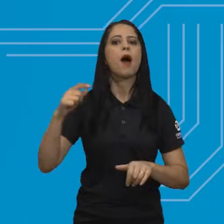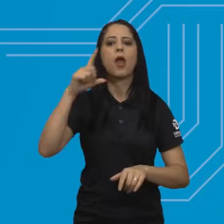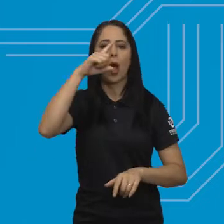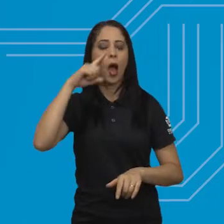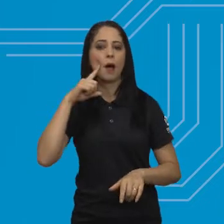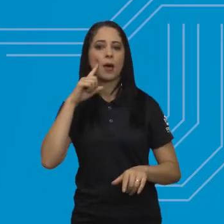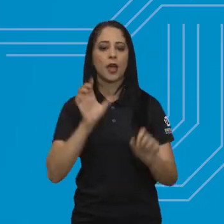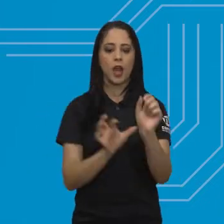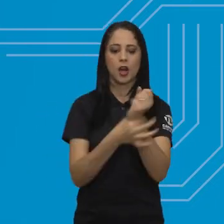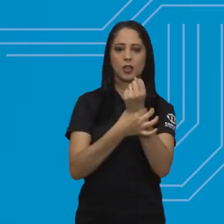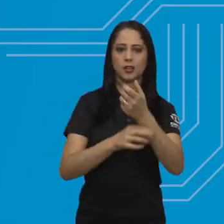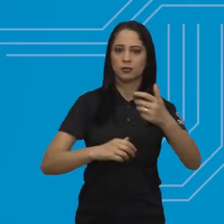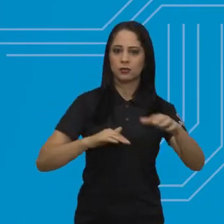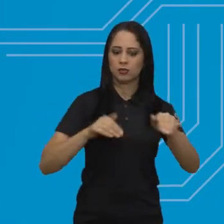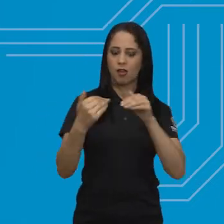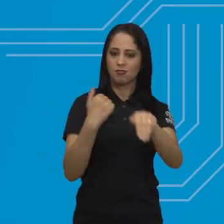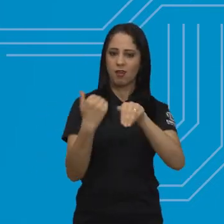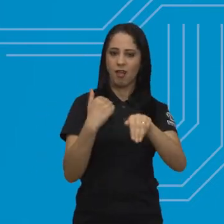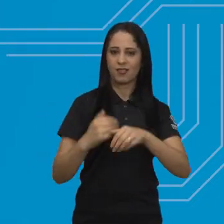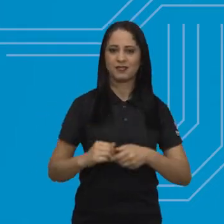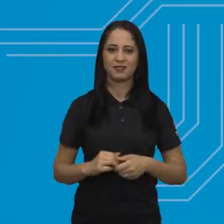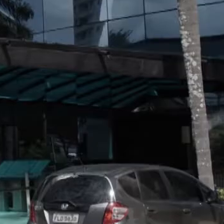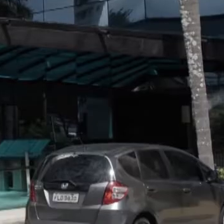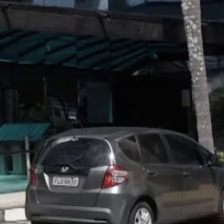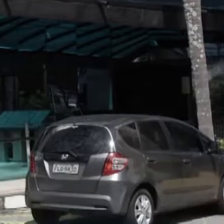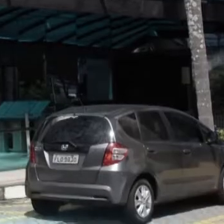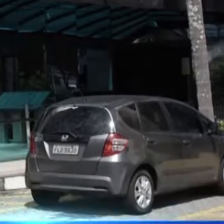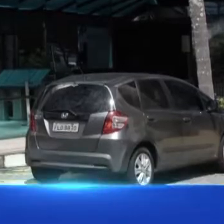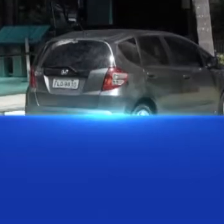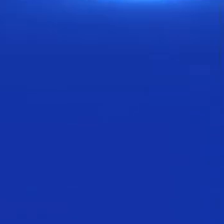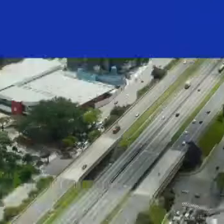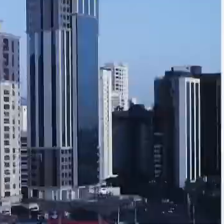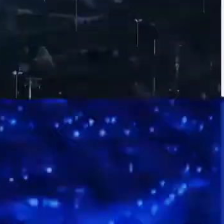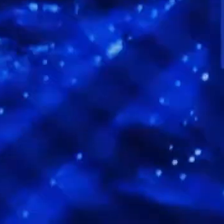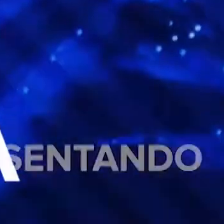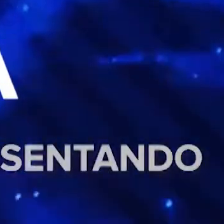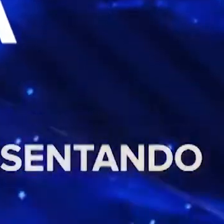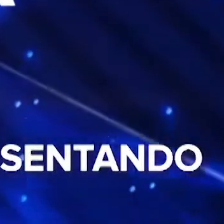pautada no trânsito seguro É daqui a pouco a